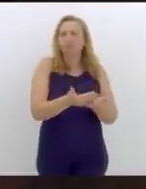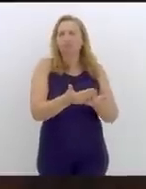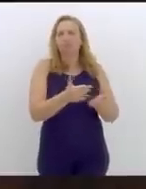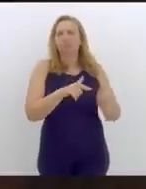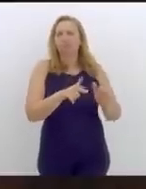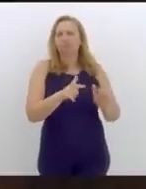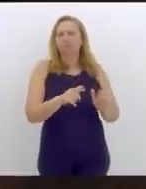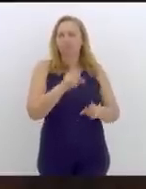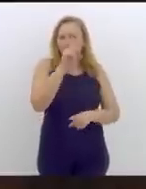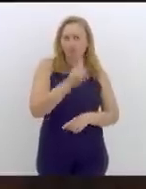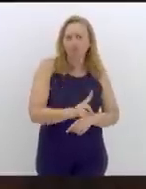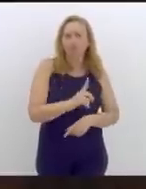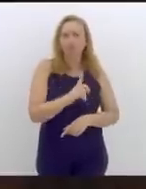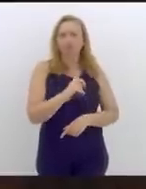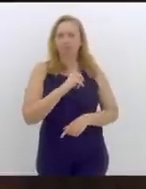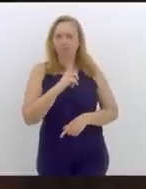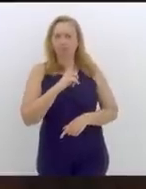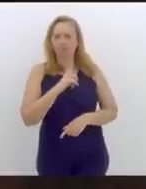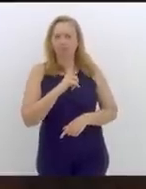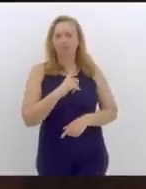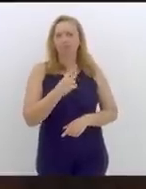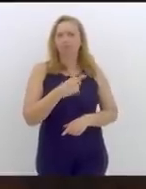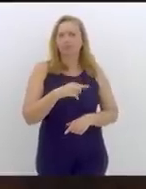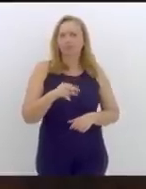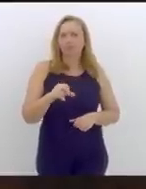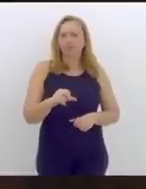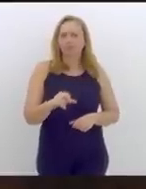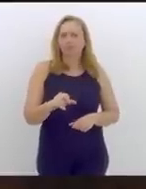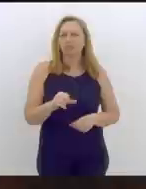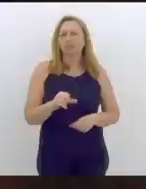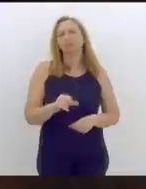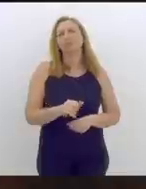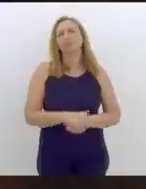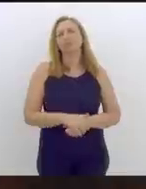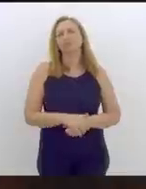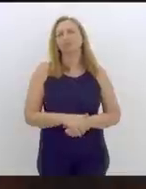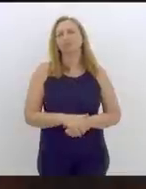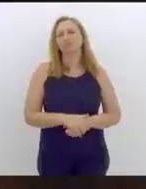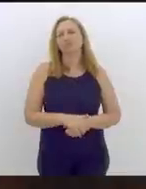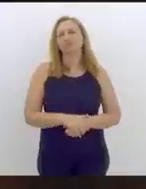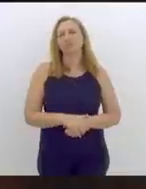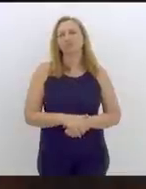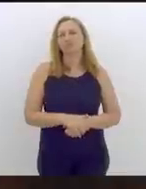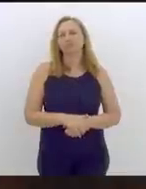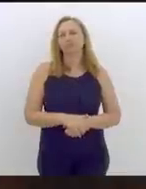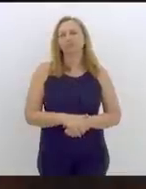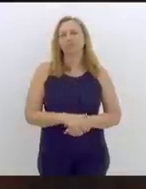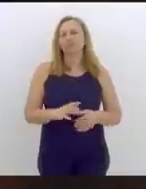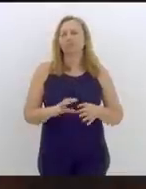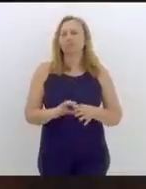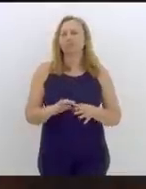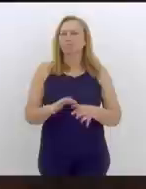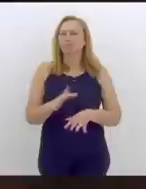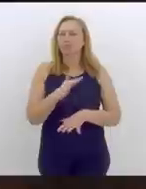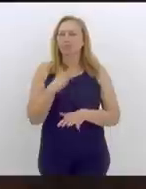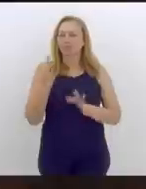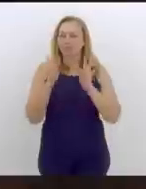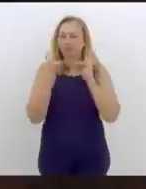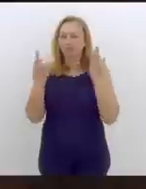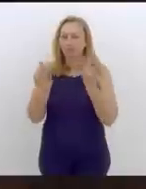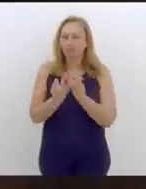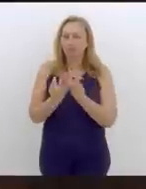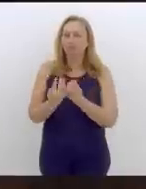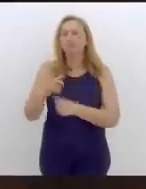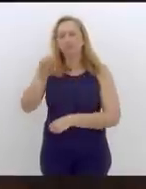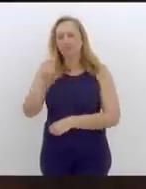garantir todos os seus direitos para quando for para reforma pensa os direitos garantidos e quando deixar a família que sua família também tem